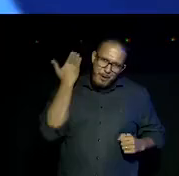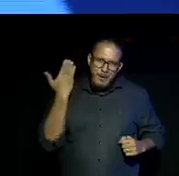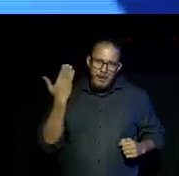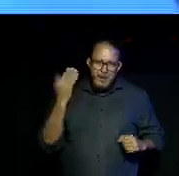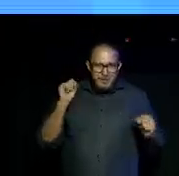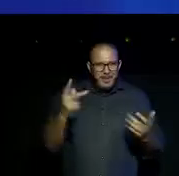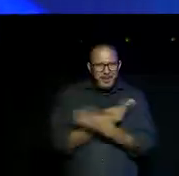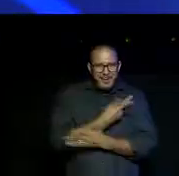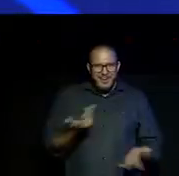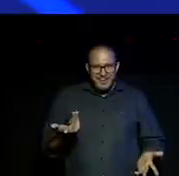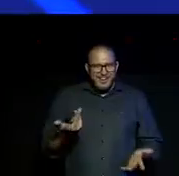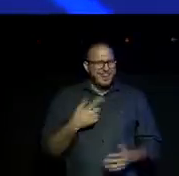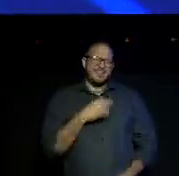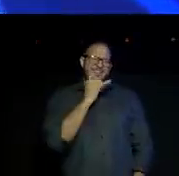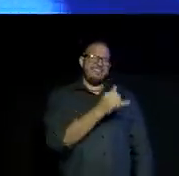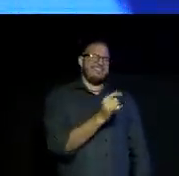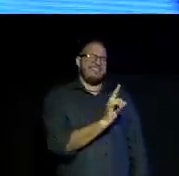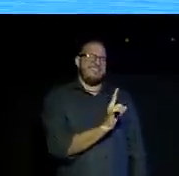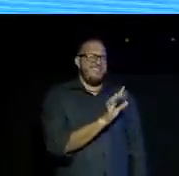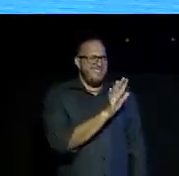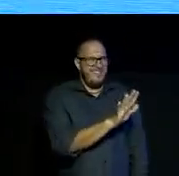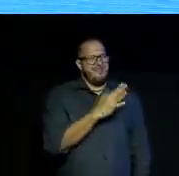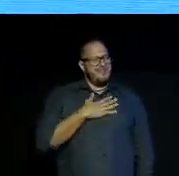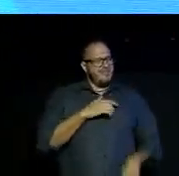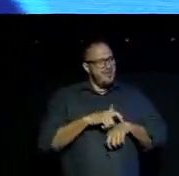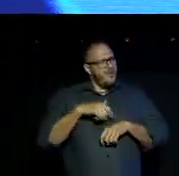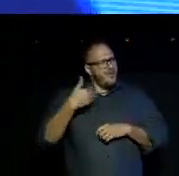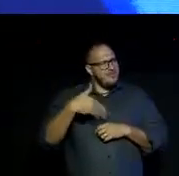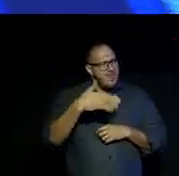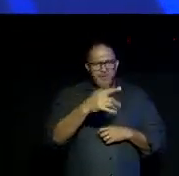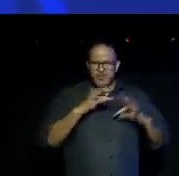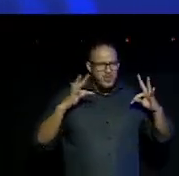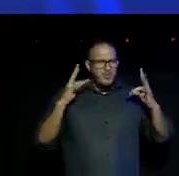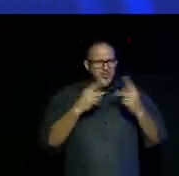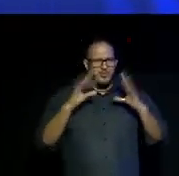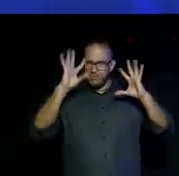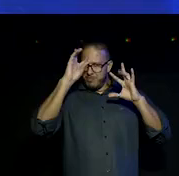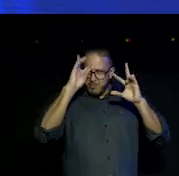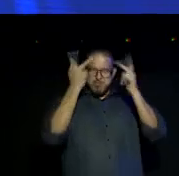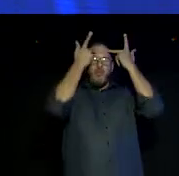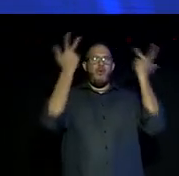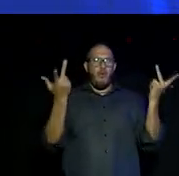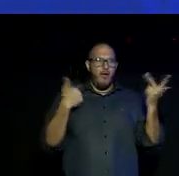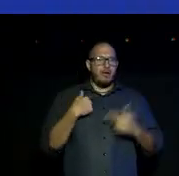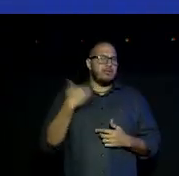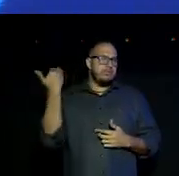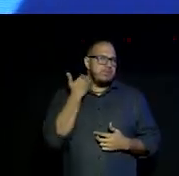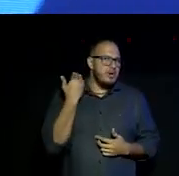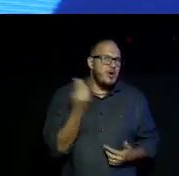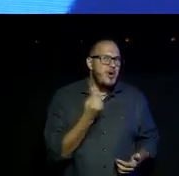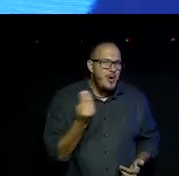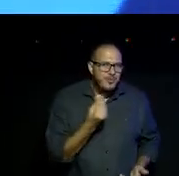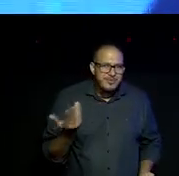cabeça. Aí eu dizia para ele: meu caro, com o tempo, todos perderemos a cabeça. A diferença é quem perde,